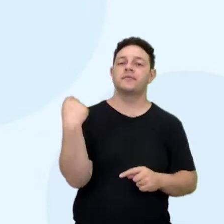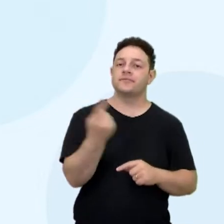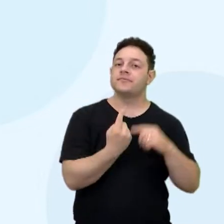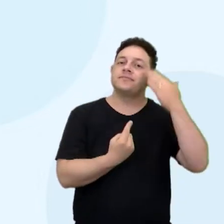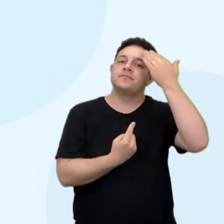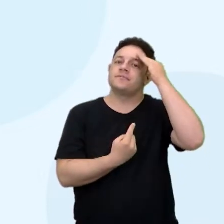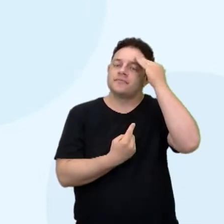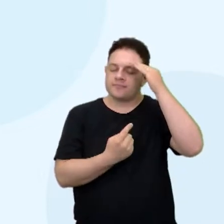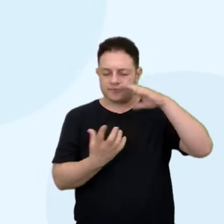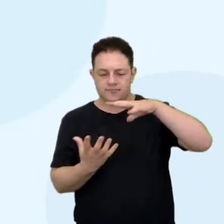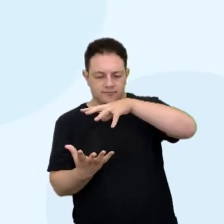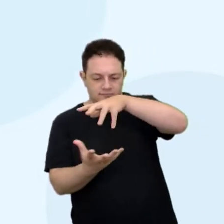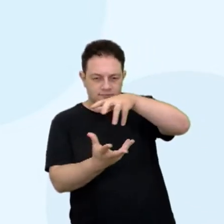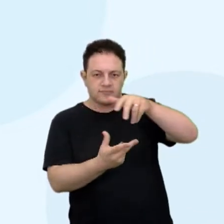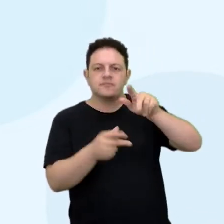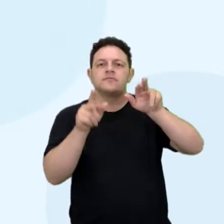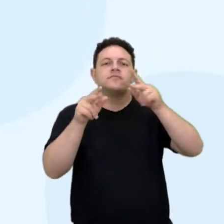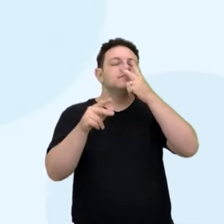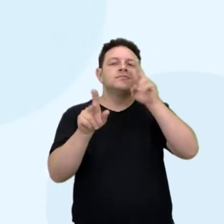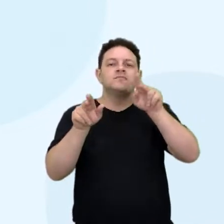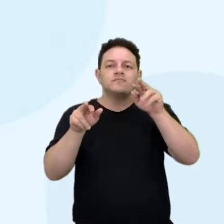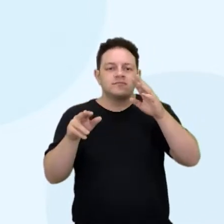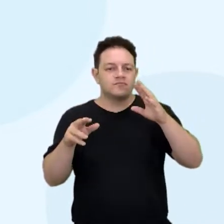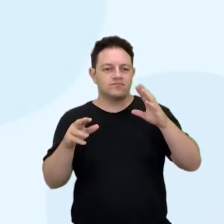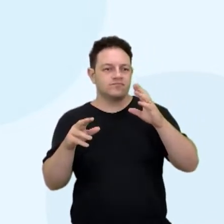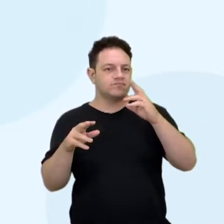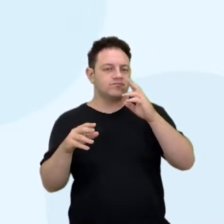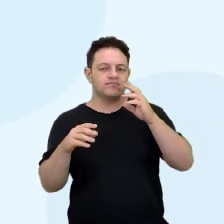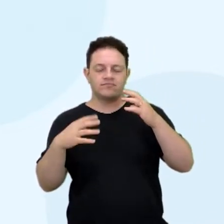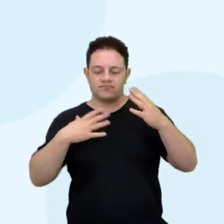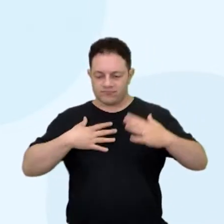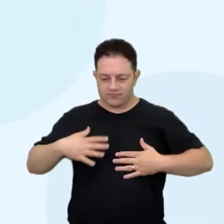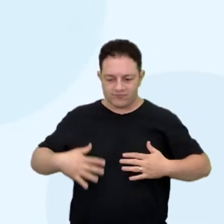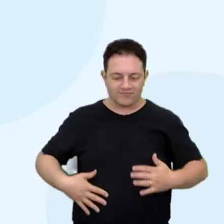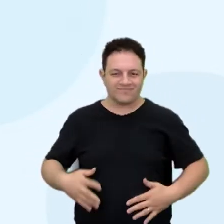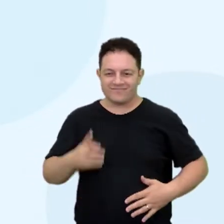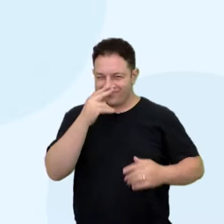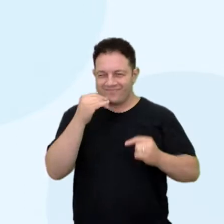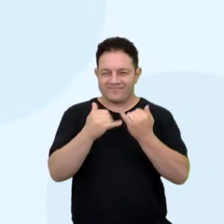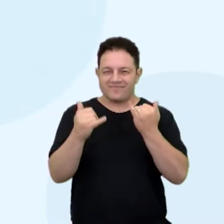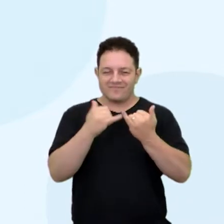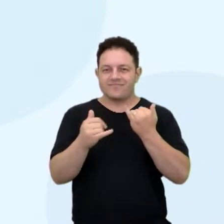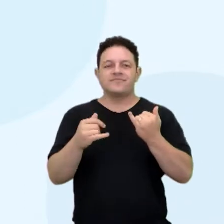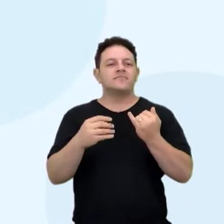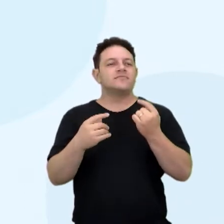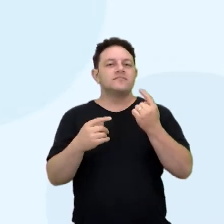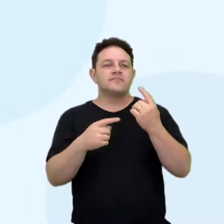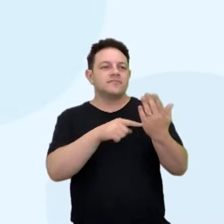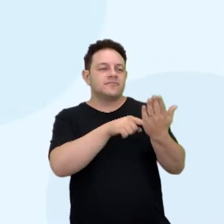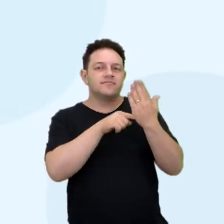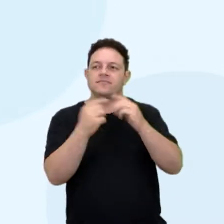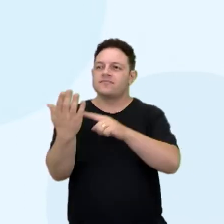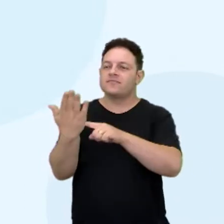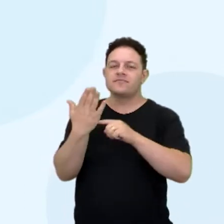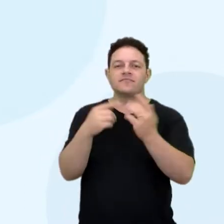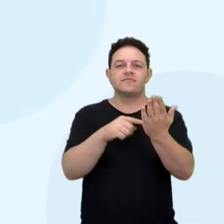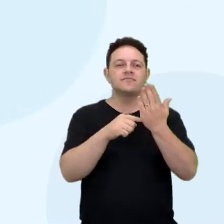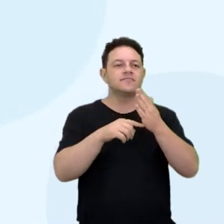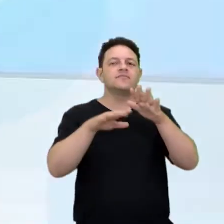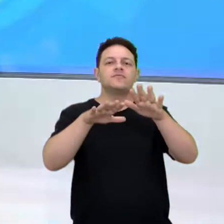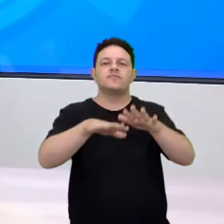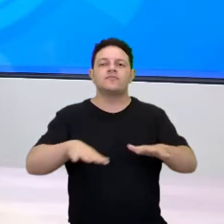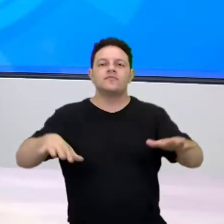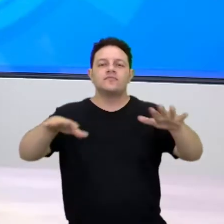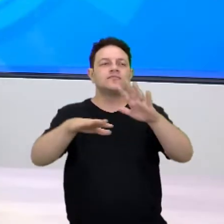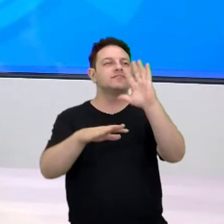planeta como um corpo dinâmico, indicando que todos os processos da natureza estão